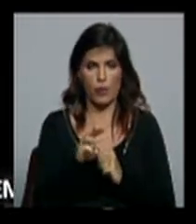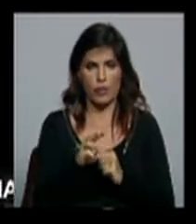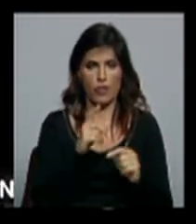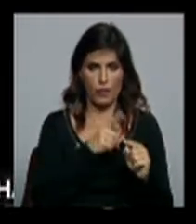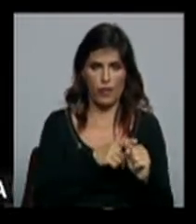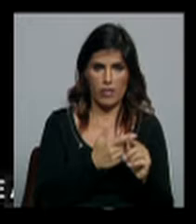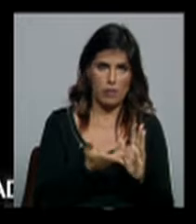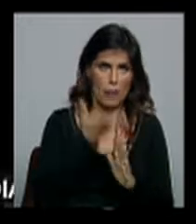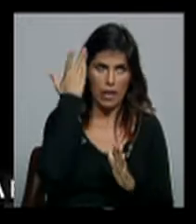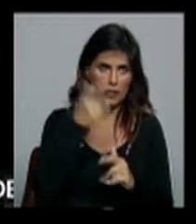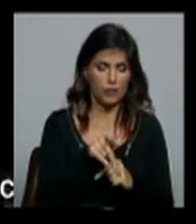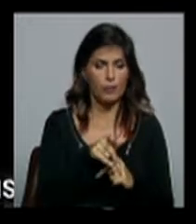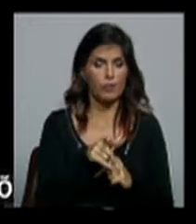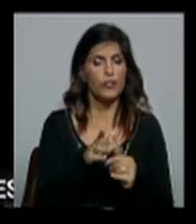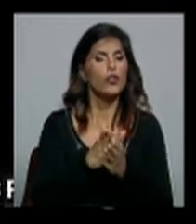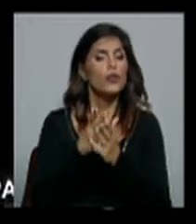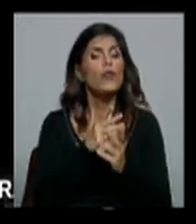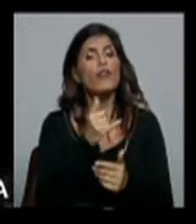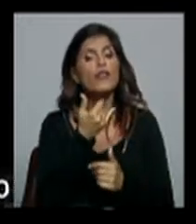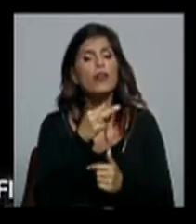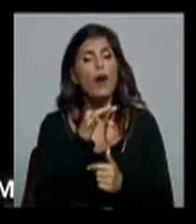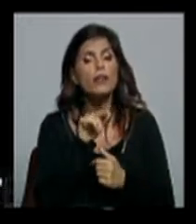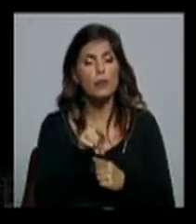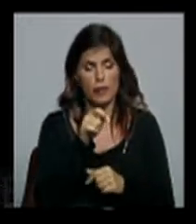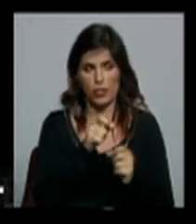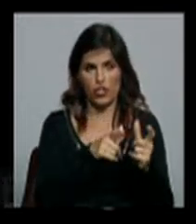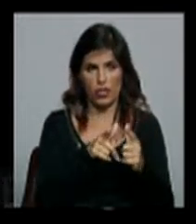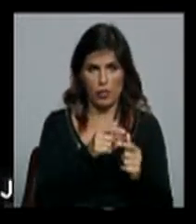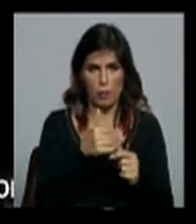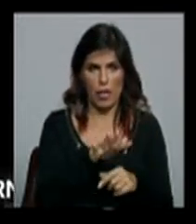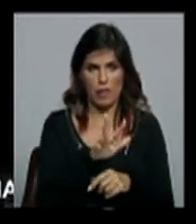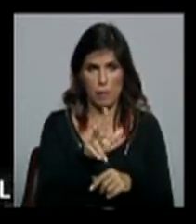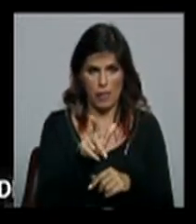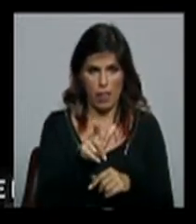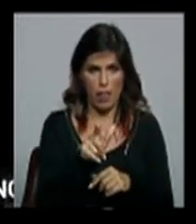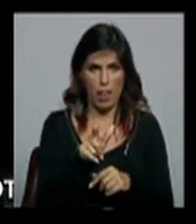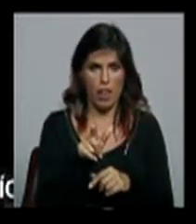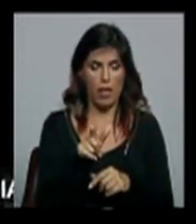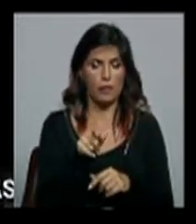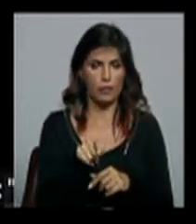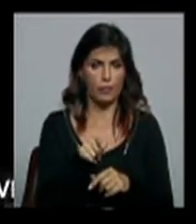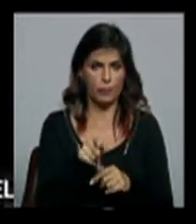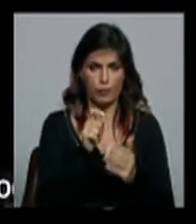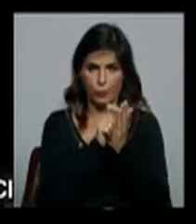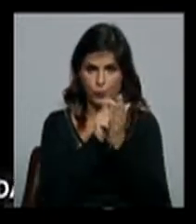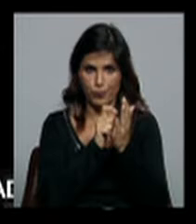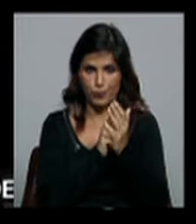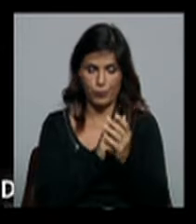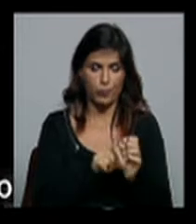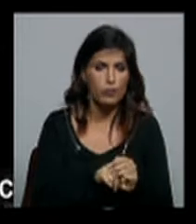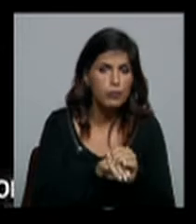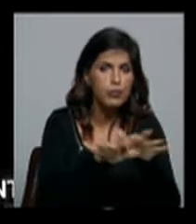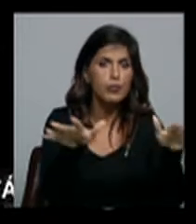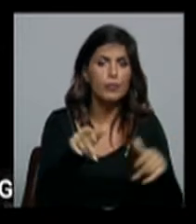Então este estudo, destas 24 mil estrelas, mais de 1000 estrelas foram registadas a emitir radiações de